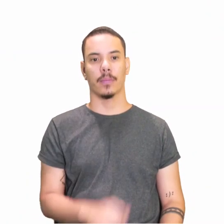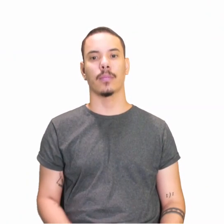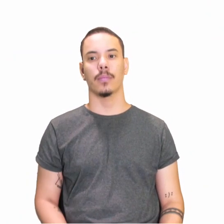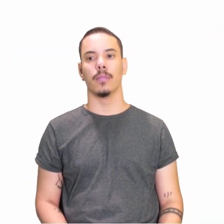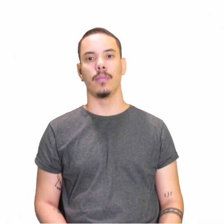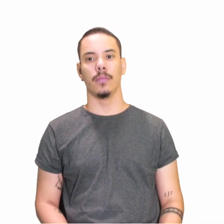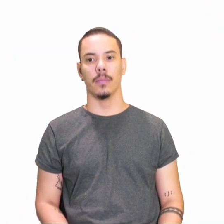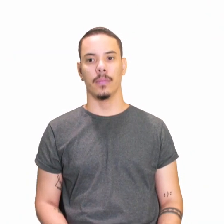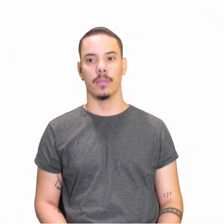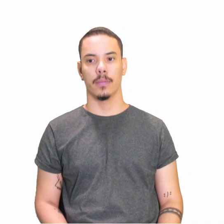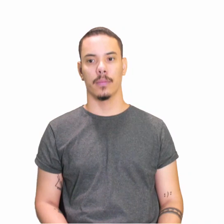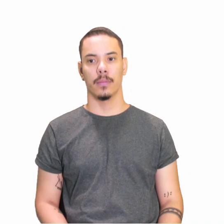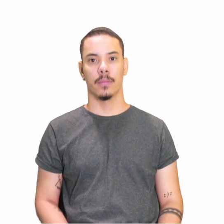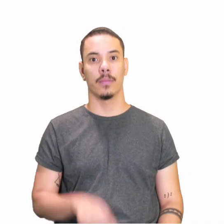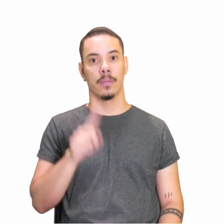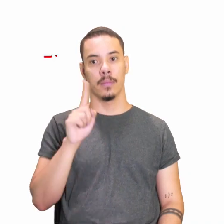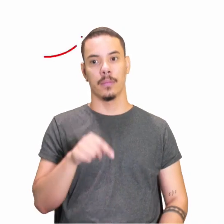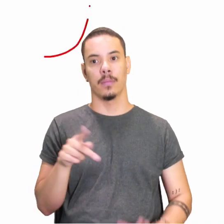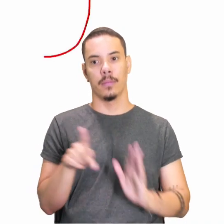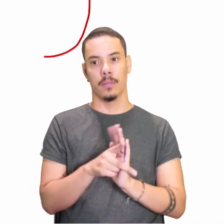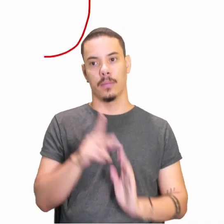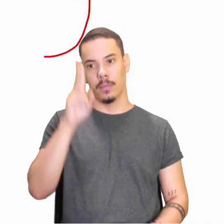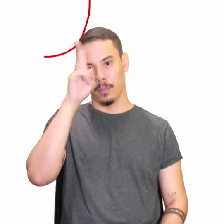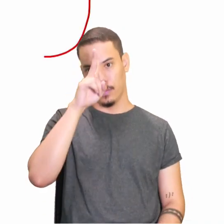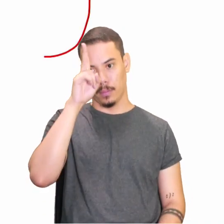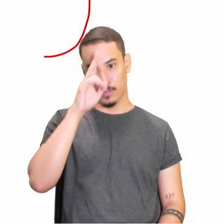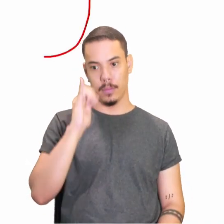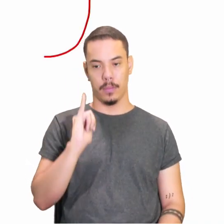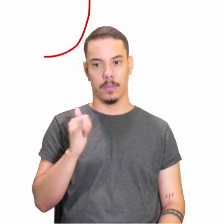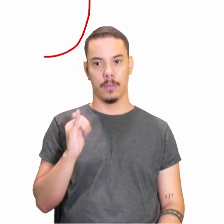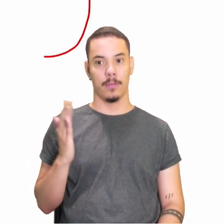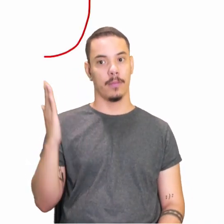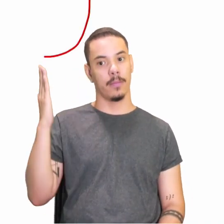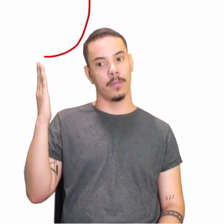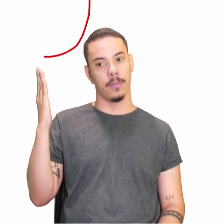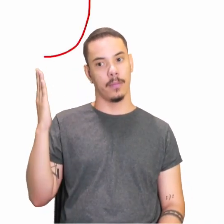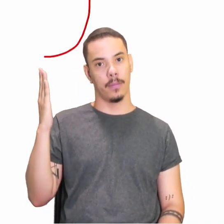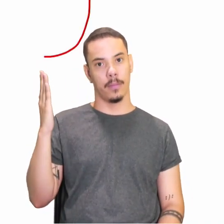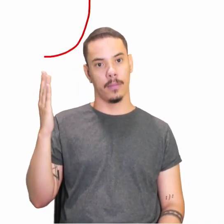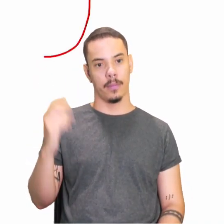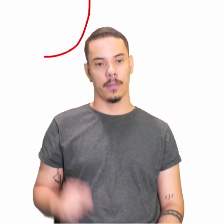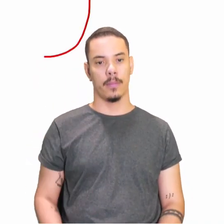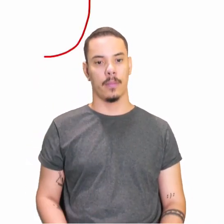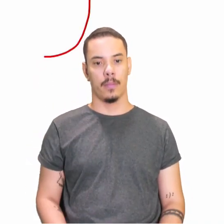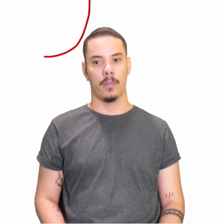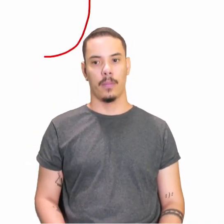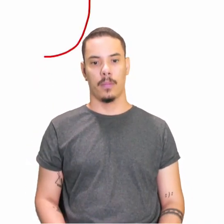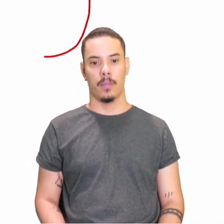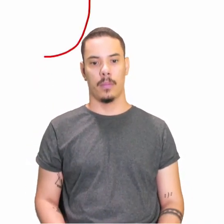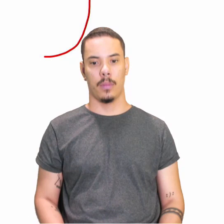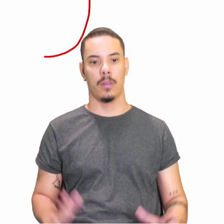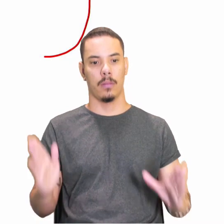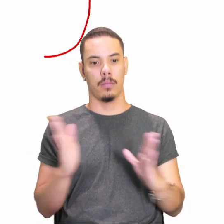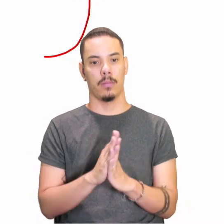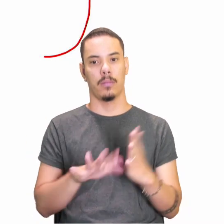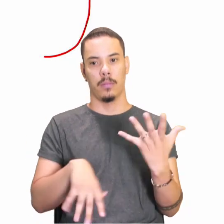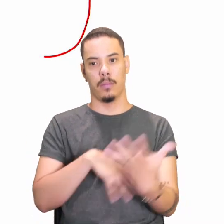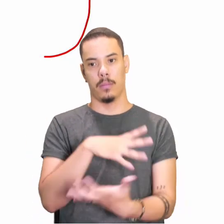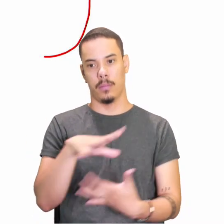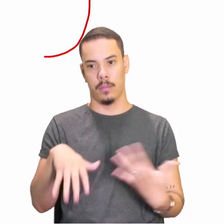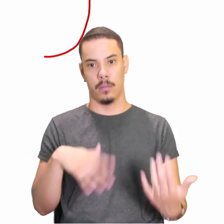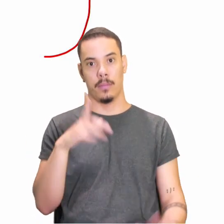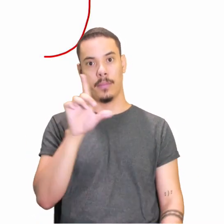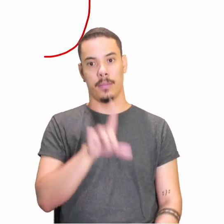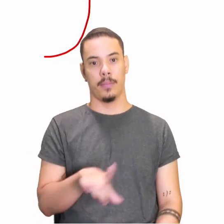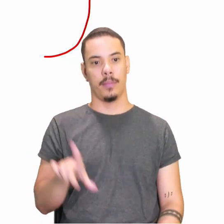E agora é um trechinho desta obra, olha só. O Cortiço, né? Uma obra